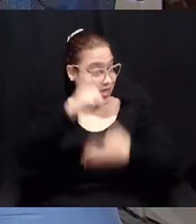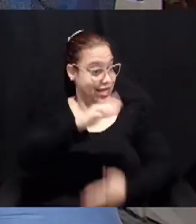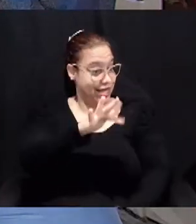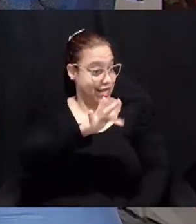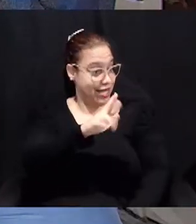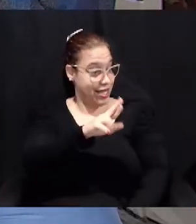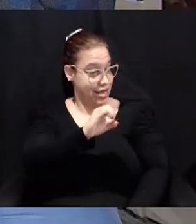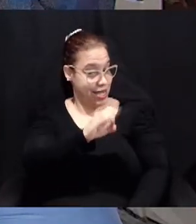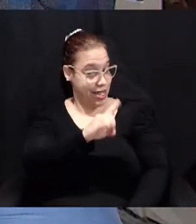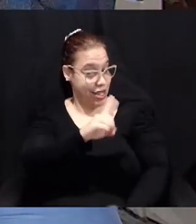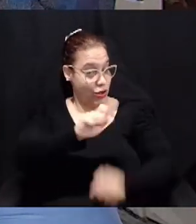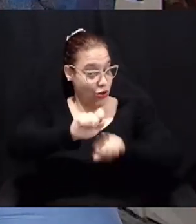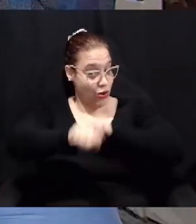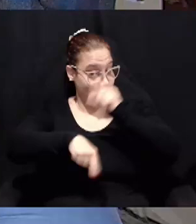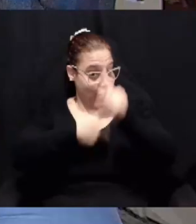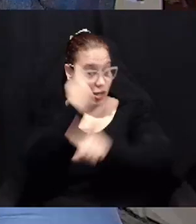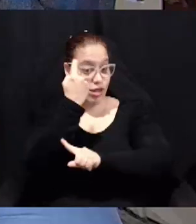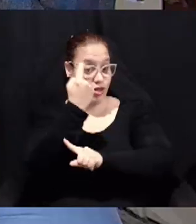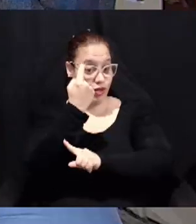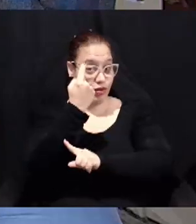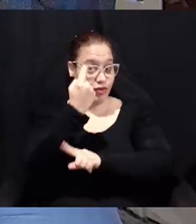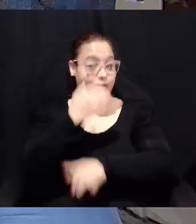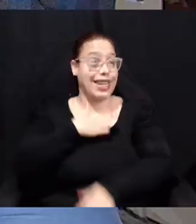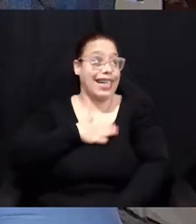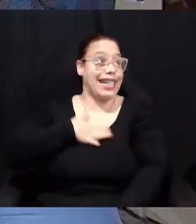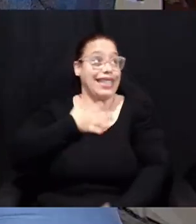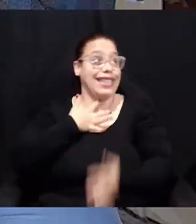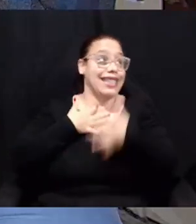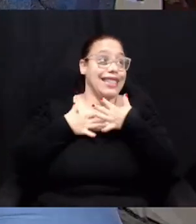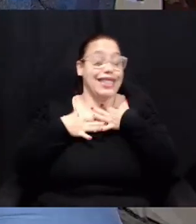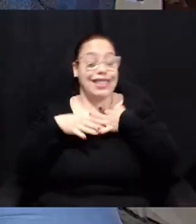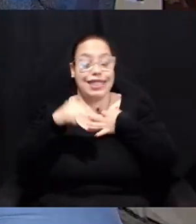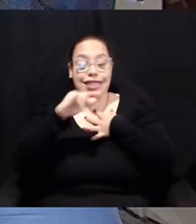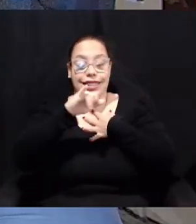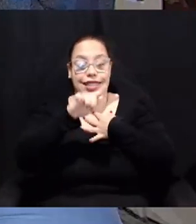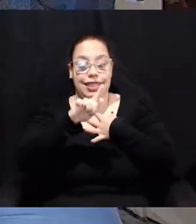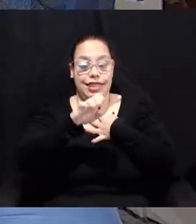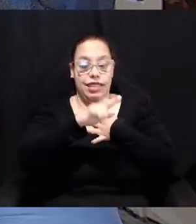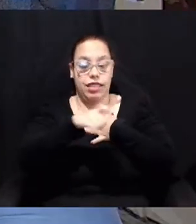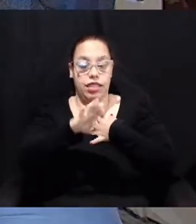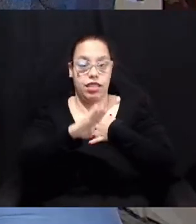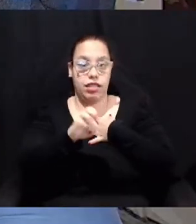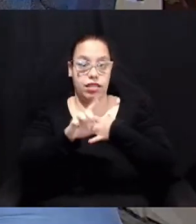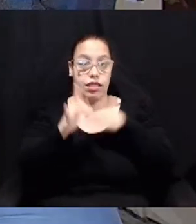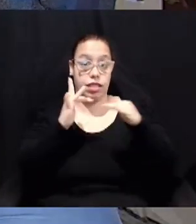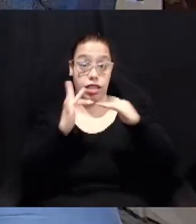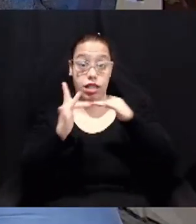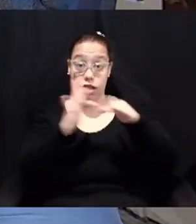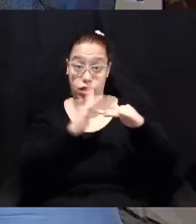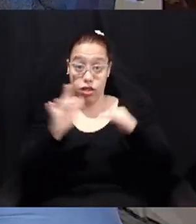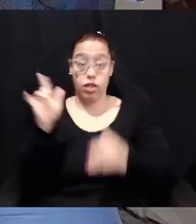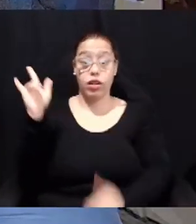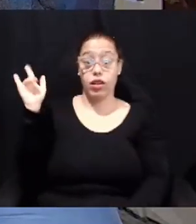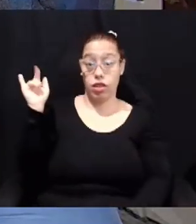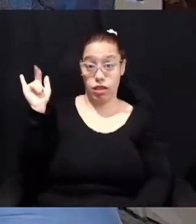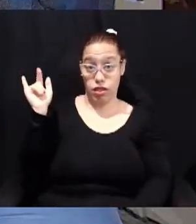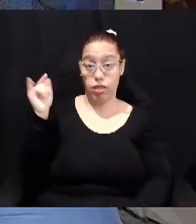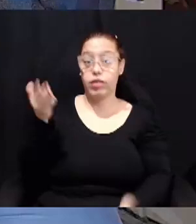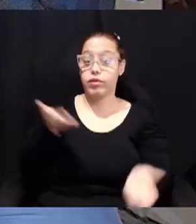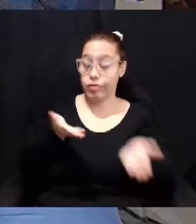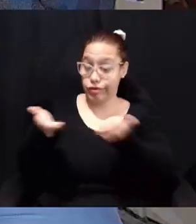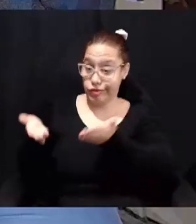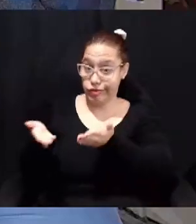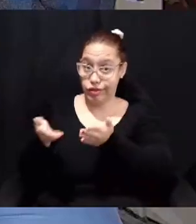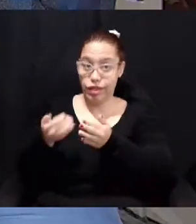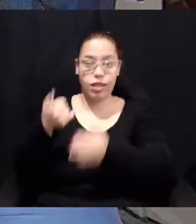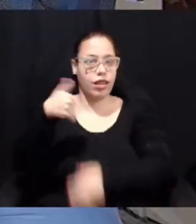aí. Quem quiser, já tá com gostinho aí para saber da Jezebel, acompanha também as redes sociais, o Instagram da Mistifório, né? E tem mais